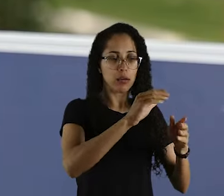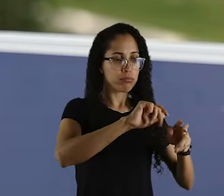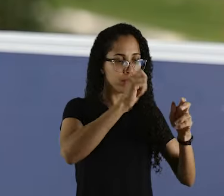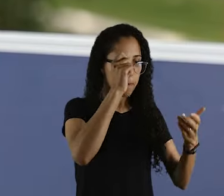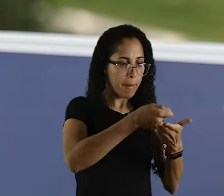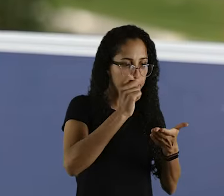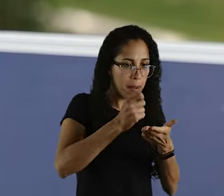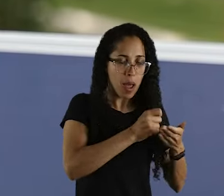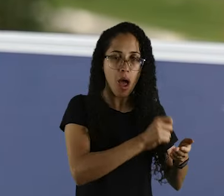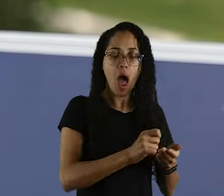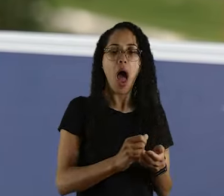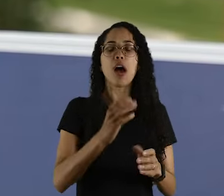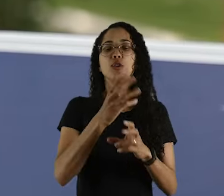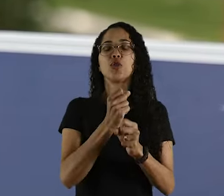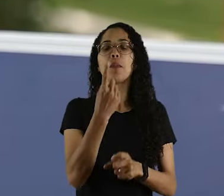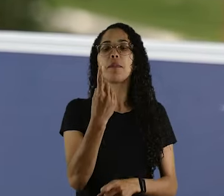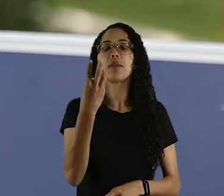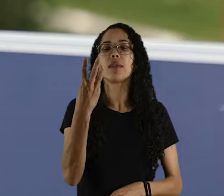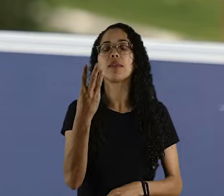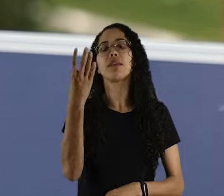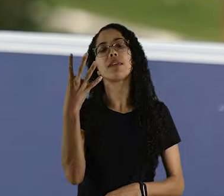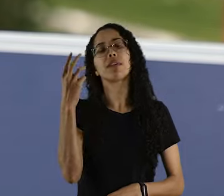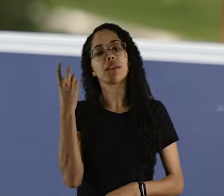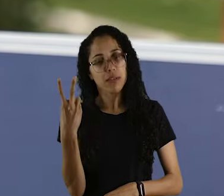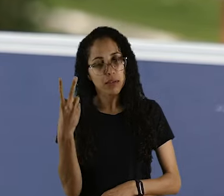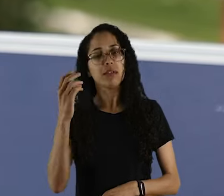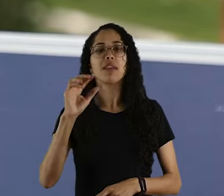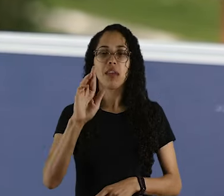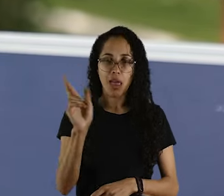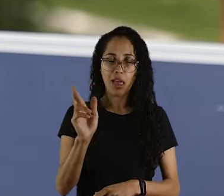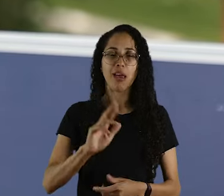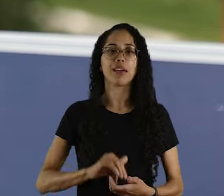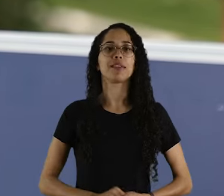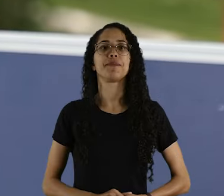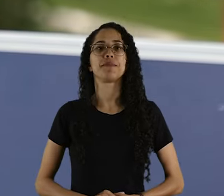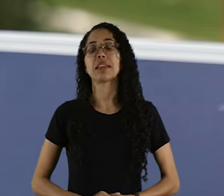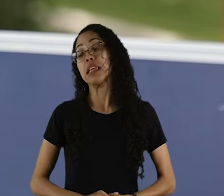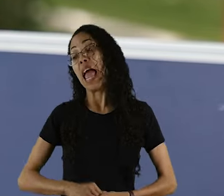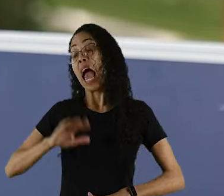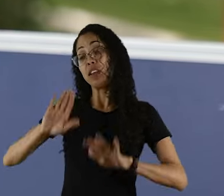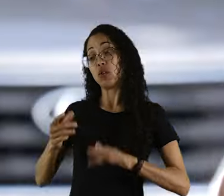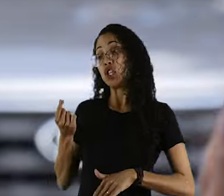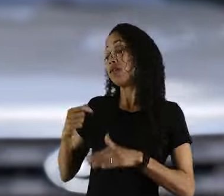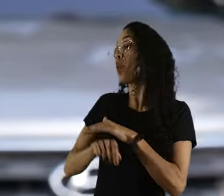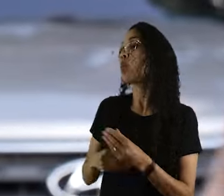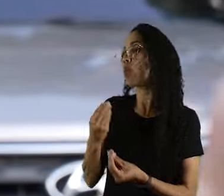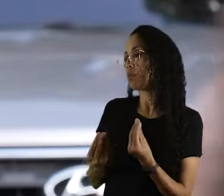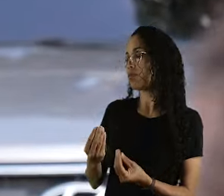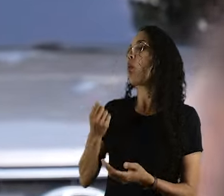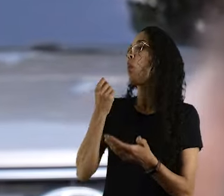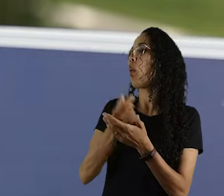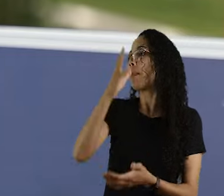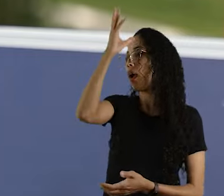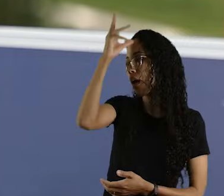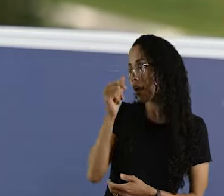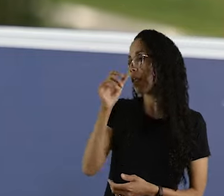Eu aplico comprando um gado. Ou eu aplico comprando galinha, porco. Aí quando